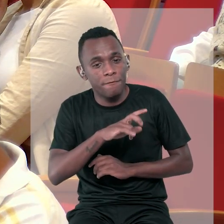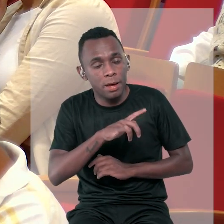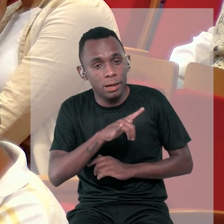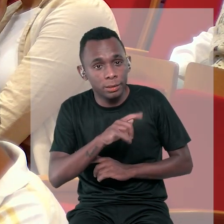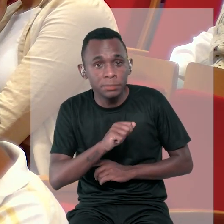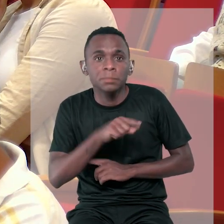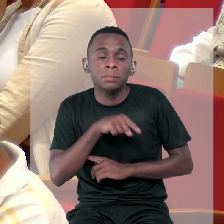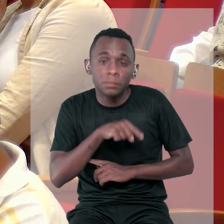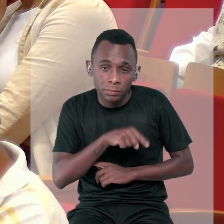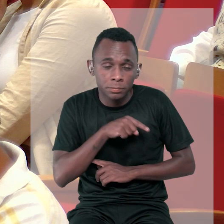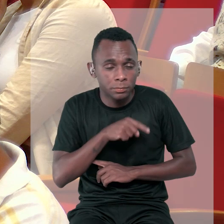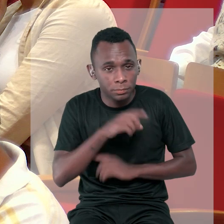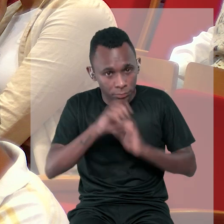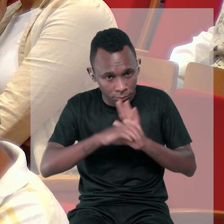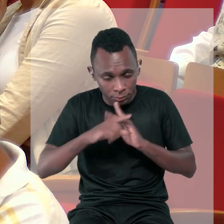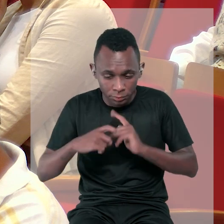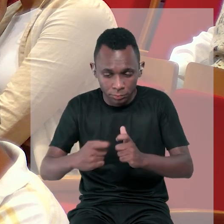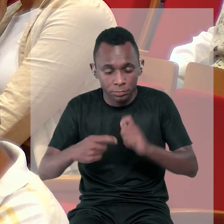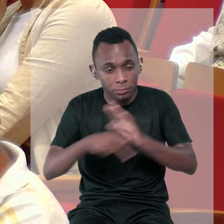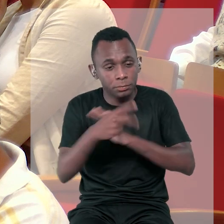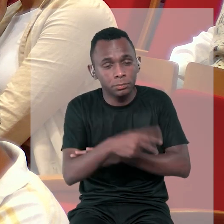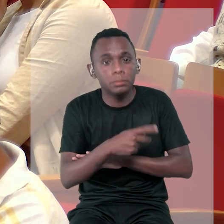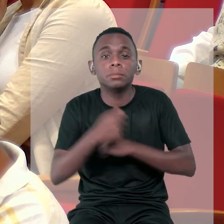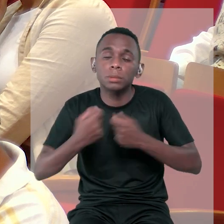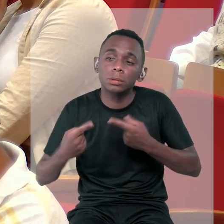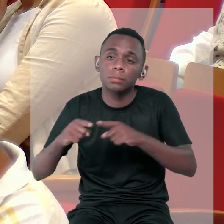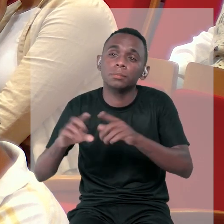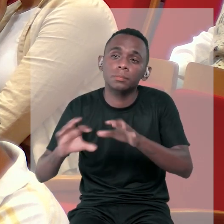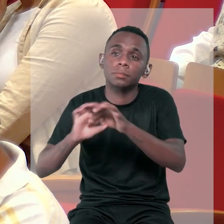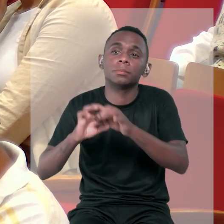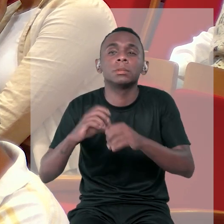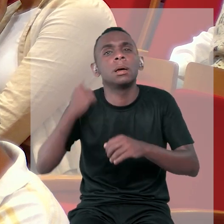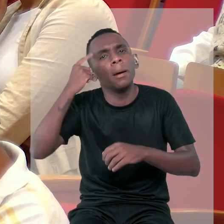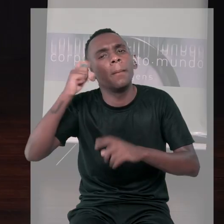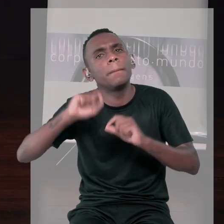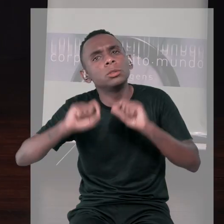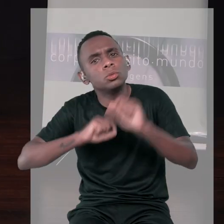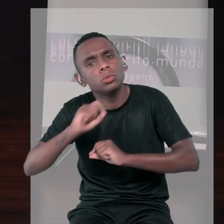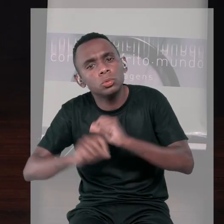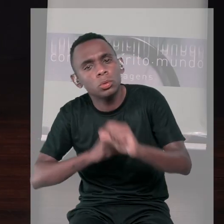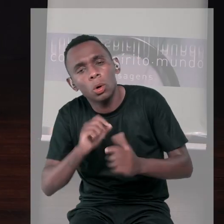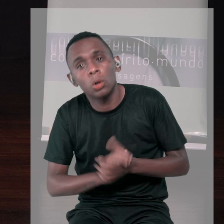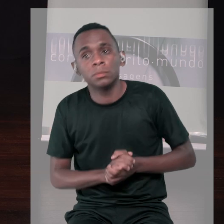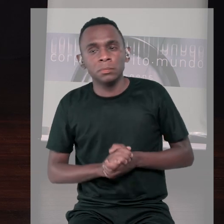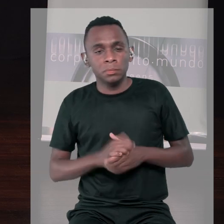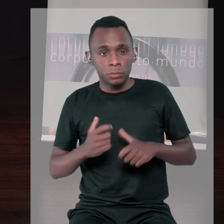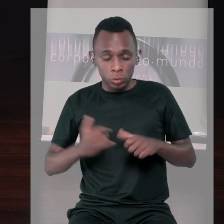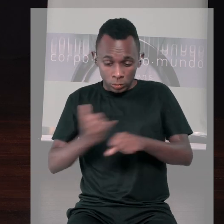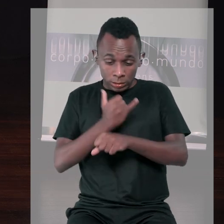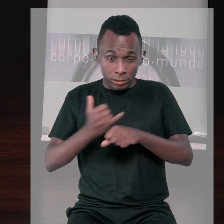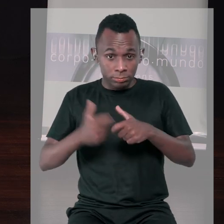aí você precisa do par. Quando você vai pensar o fenômeno de forma mais alargada na história, a ideia